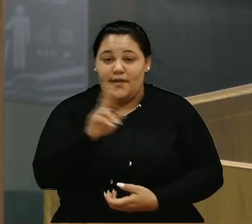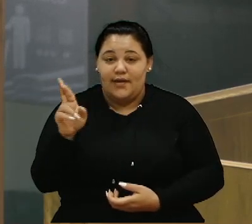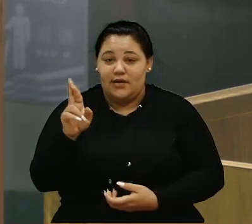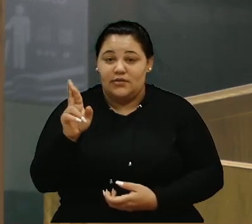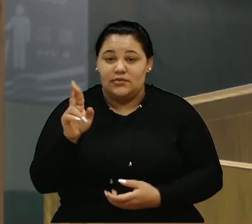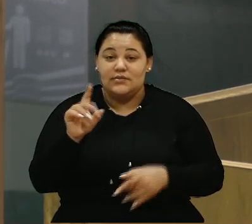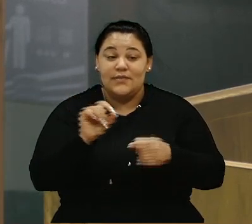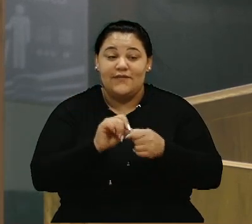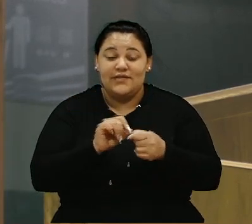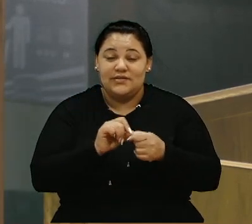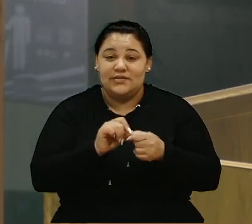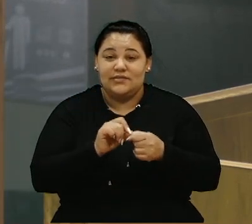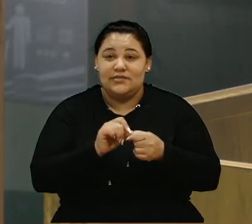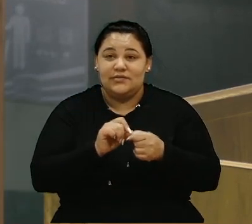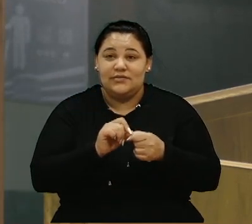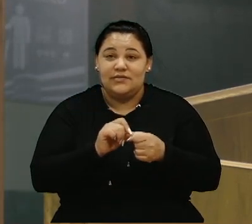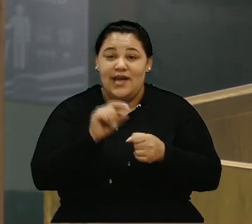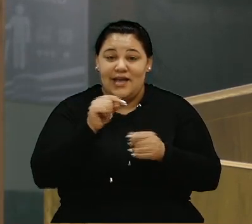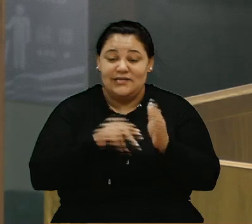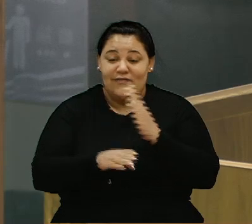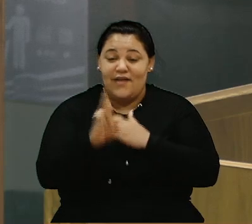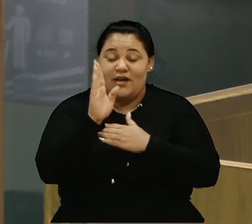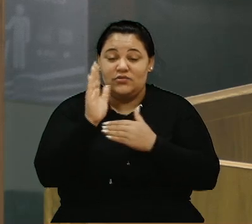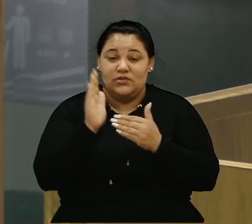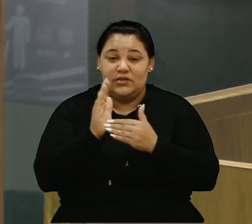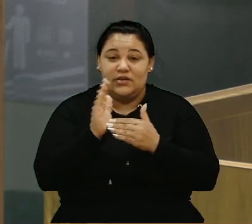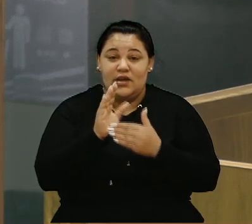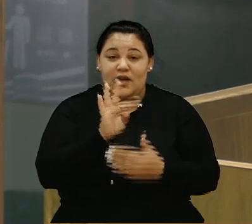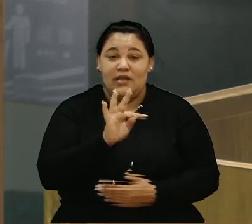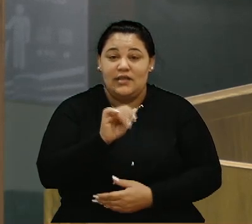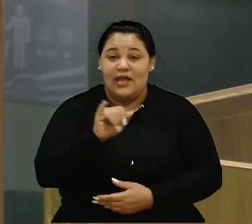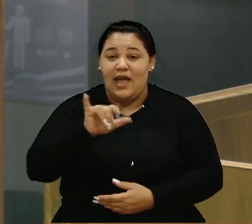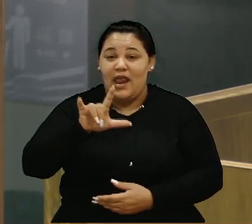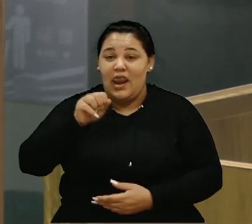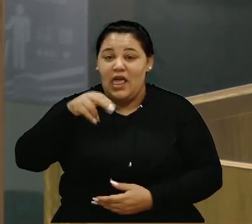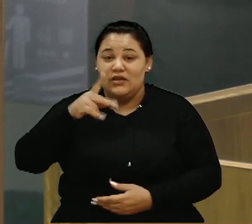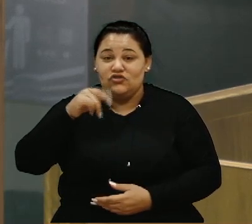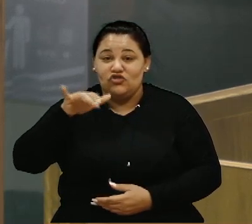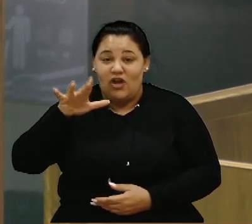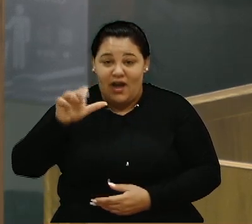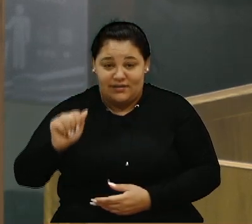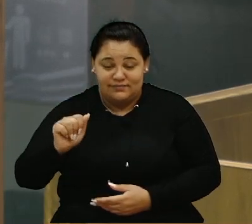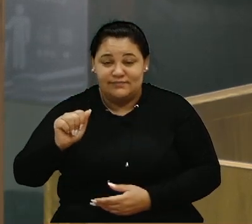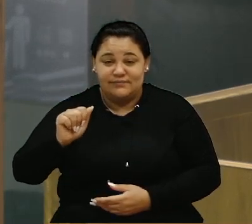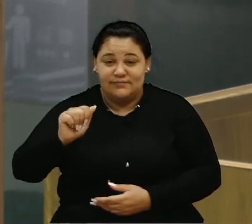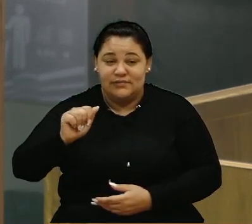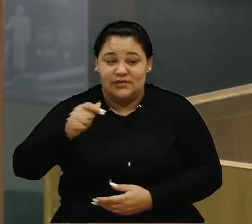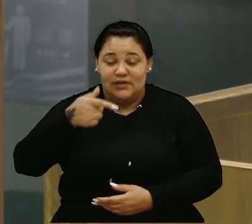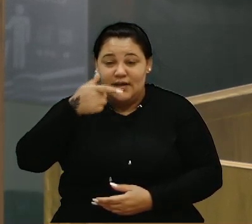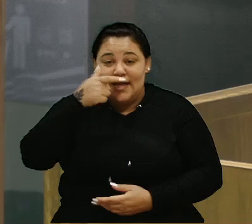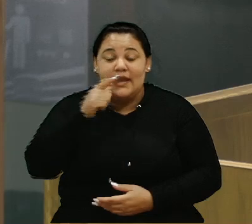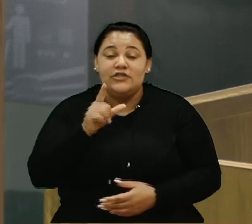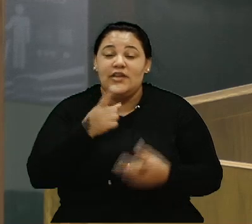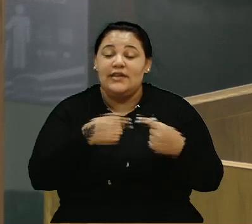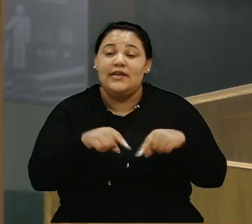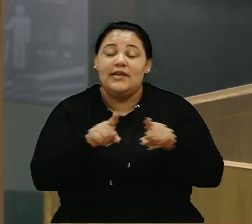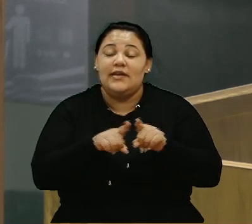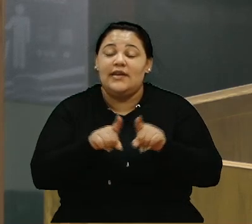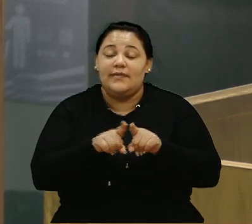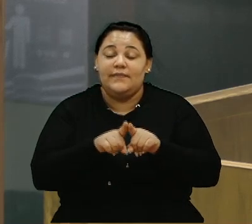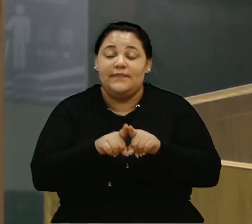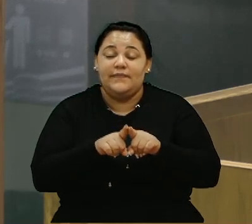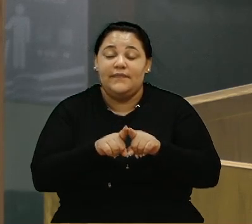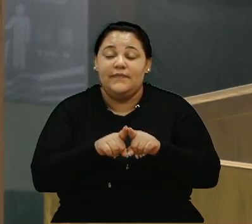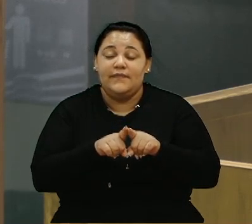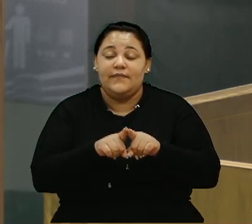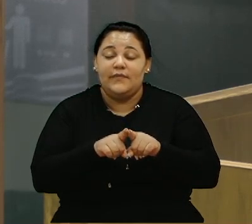fazer essa ida à Tailândia e conseguir que seu filho volte a enxergar. Então aqui, para